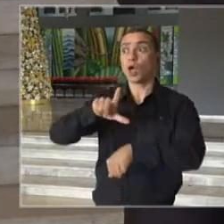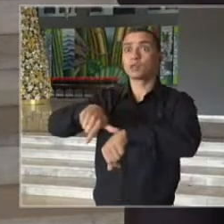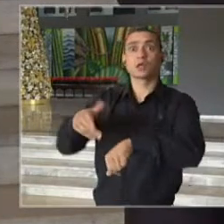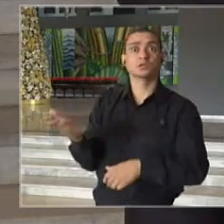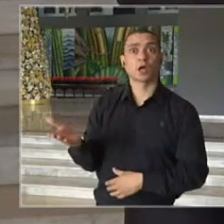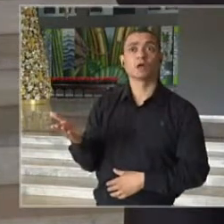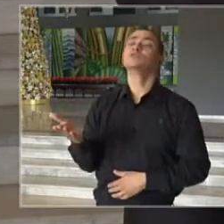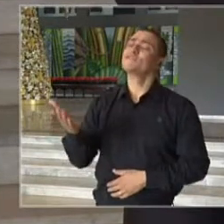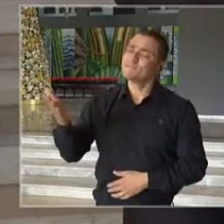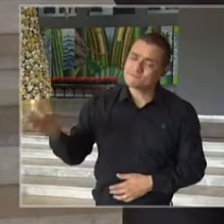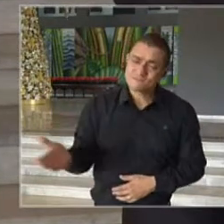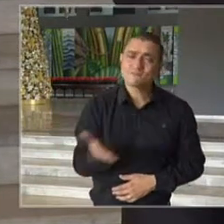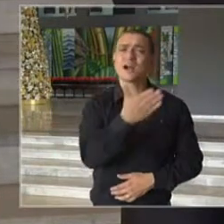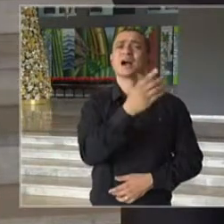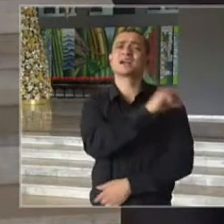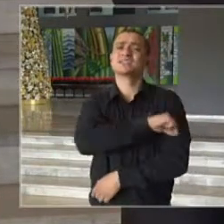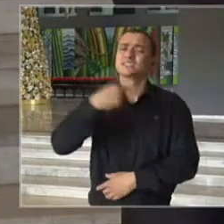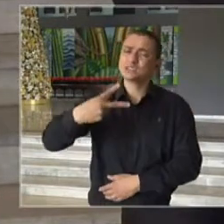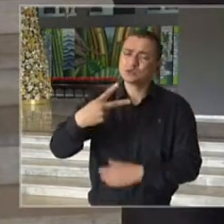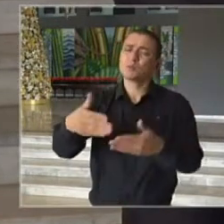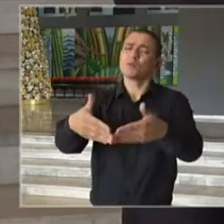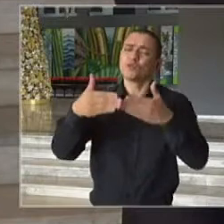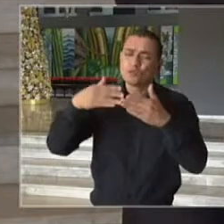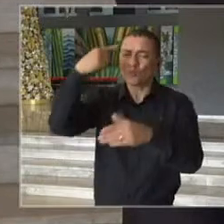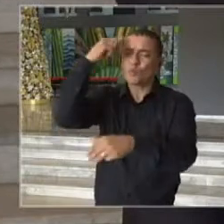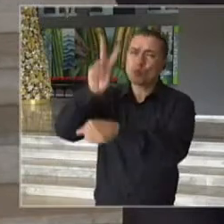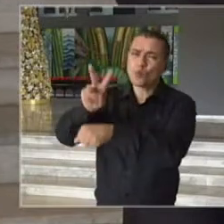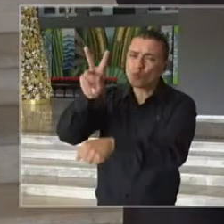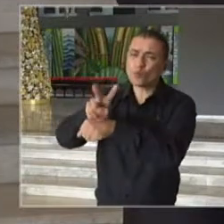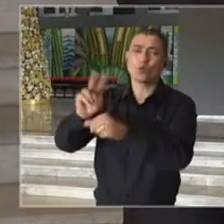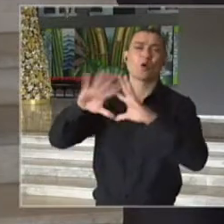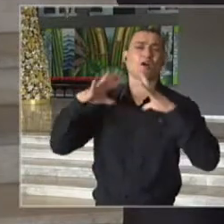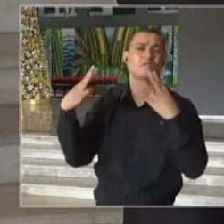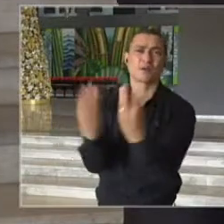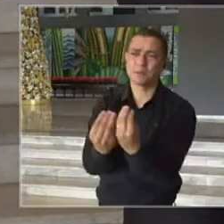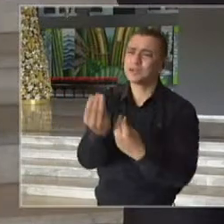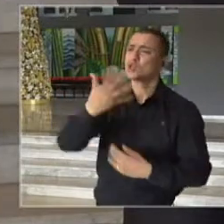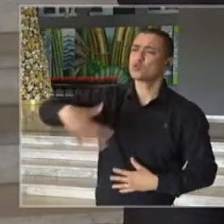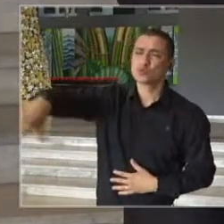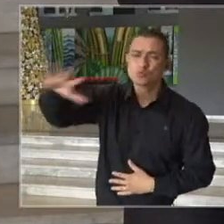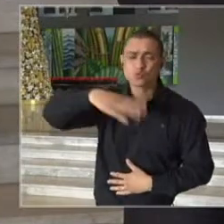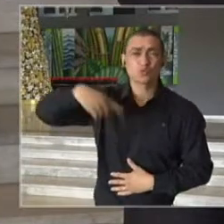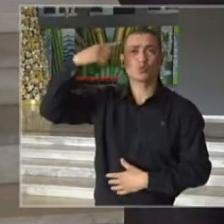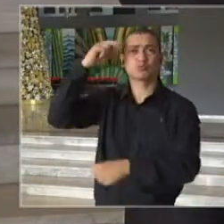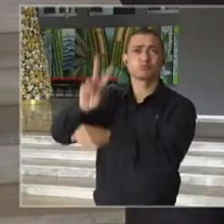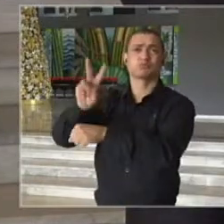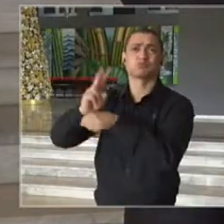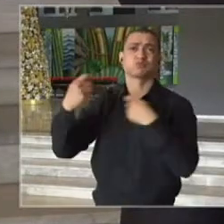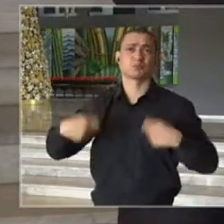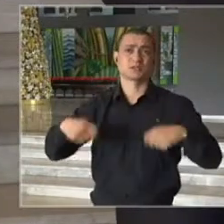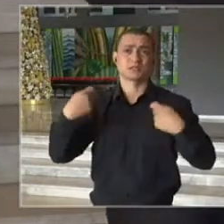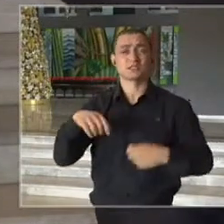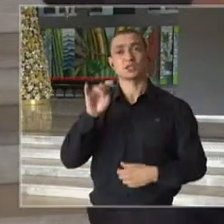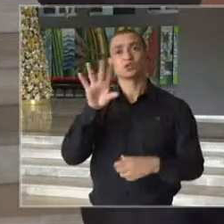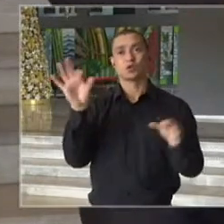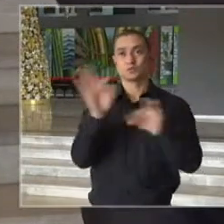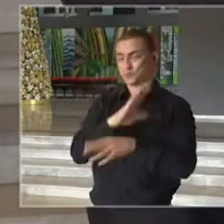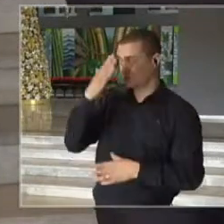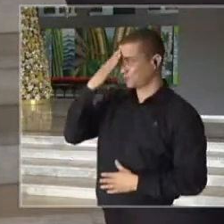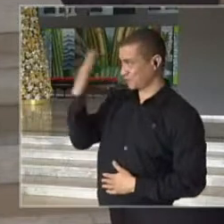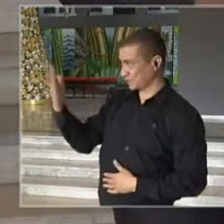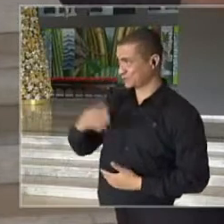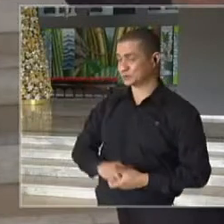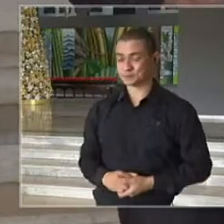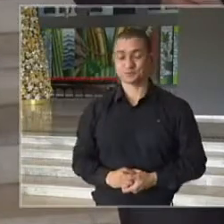voltem, completem seu esquema vacinal, se proteja, proteja a todos que você ama, a todos que estão no seu entorno. Era isso, governador.